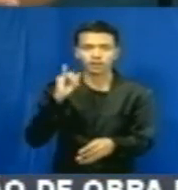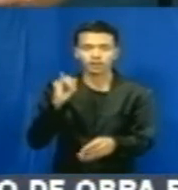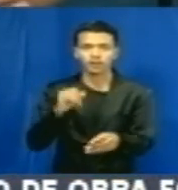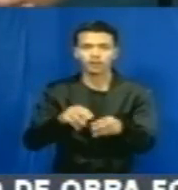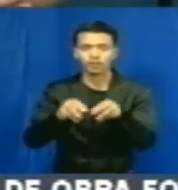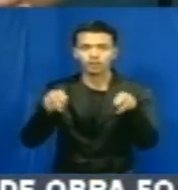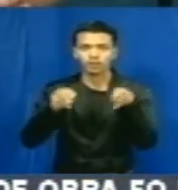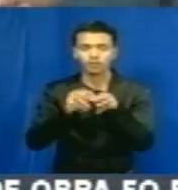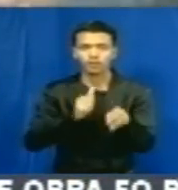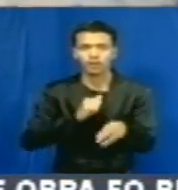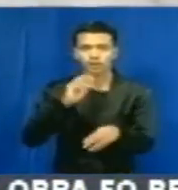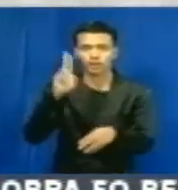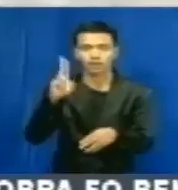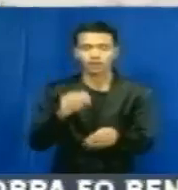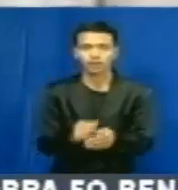Ainaro.